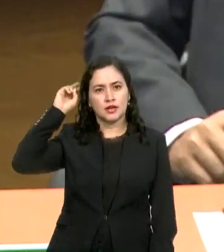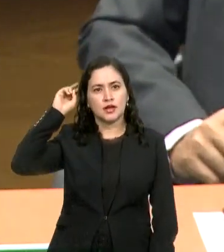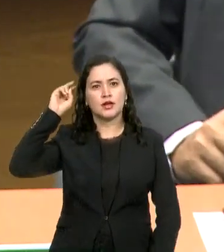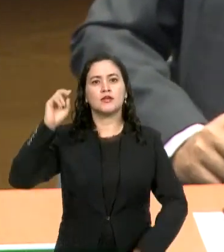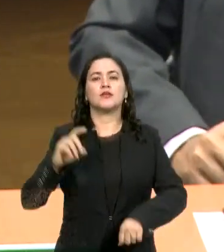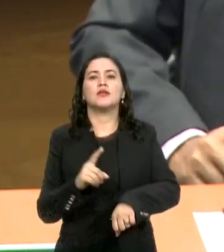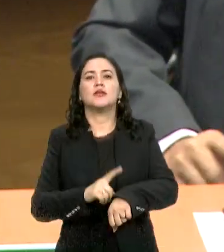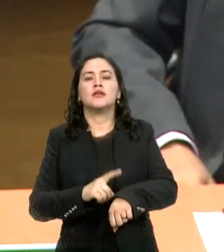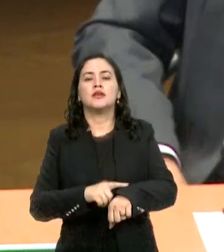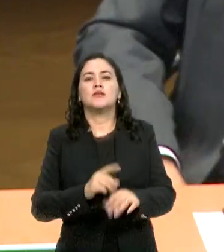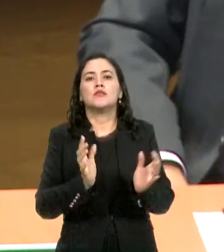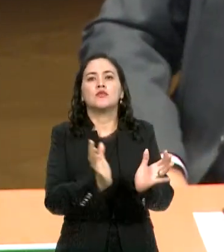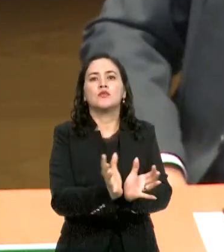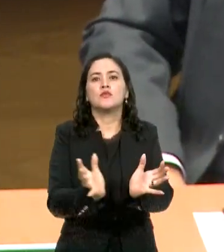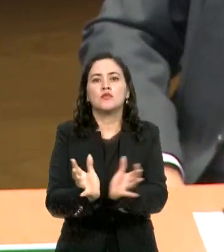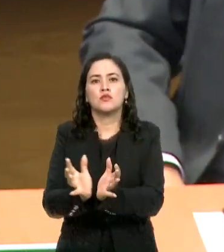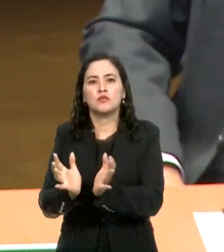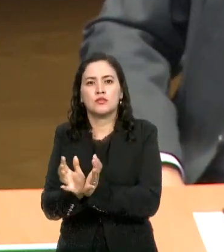Neto,